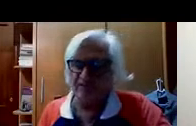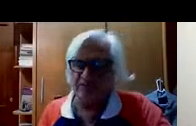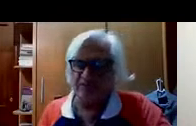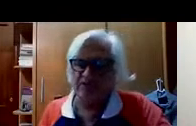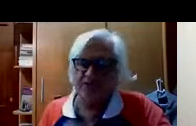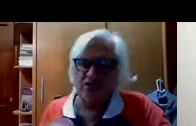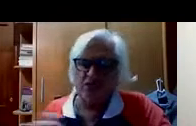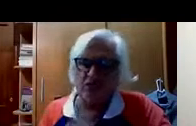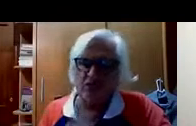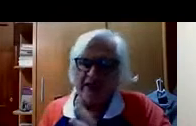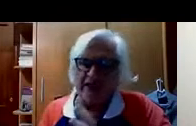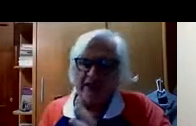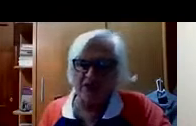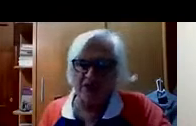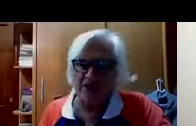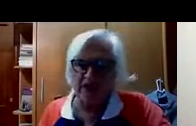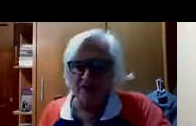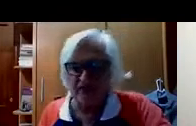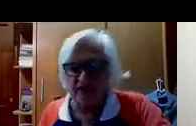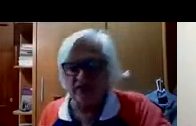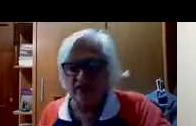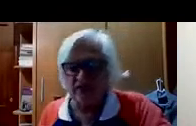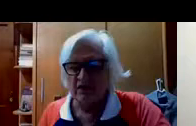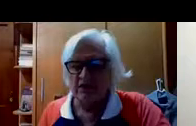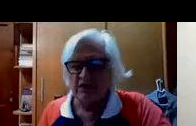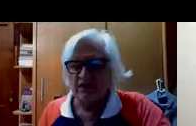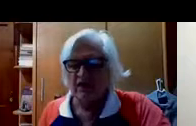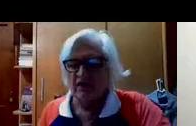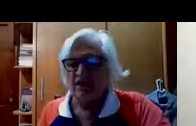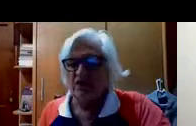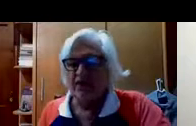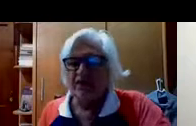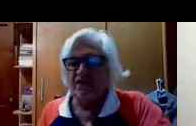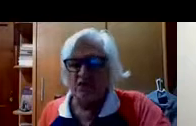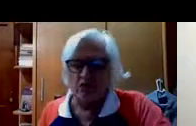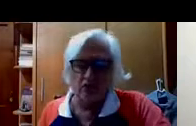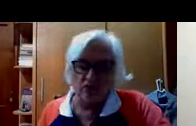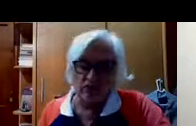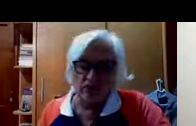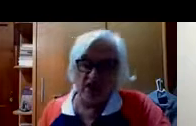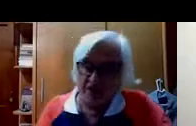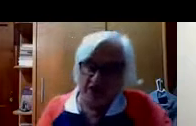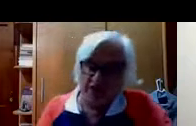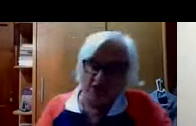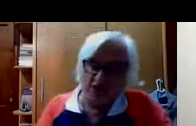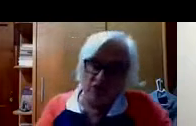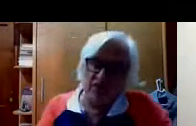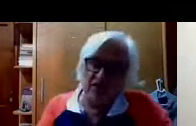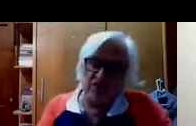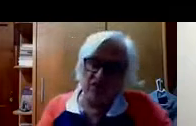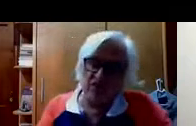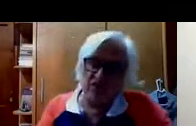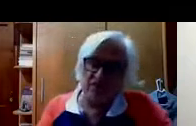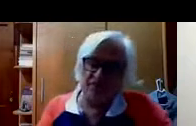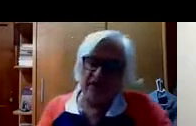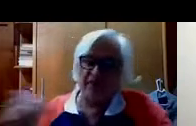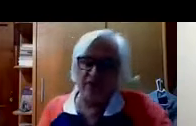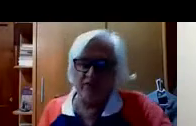com alumínio na natureza. São 3 ou 4 minérios diferentes. E o mais rico em alumínio